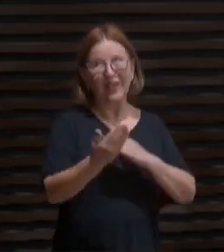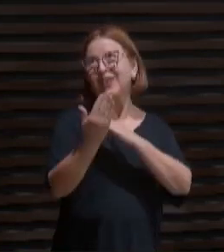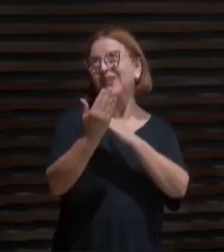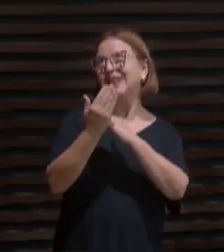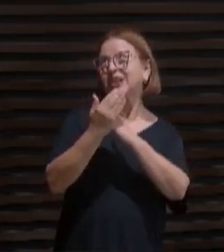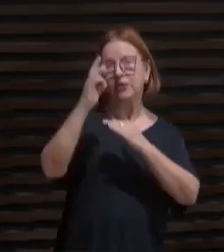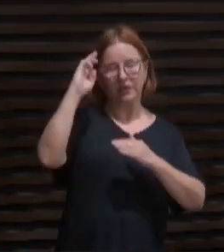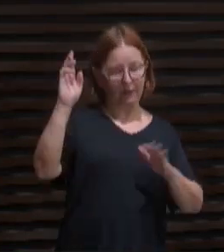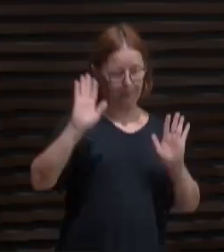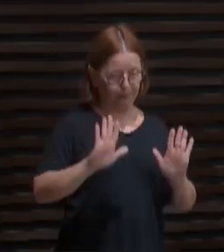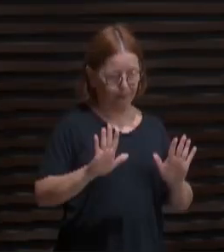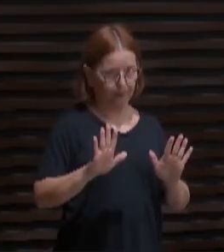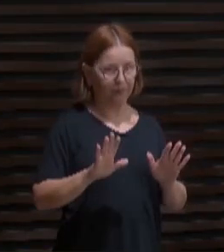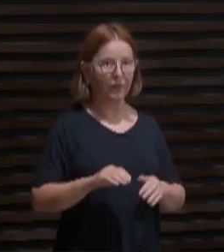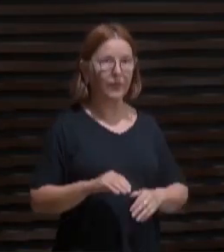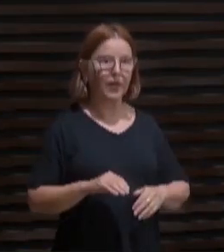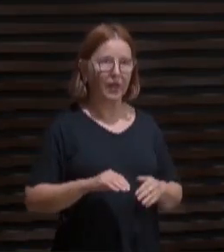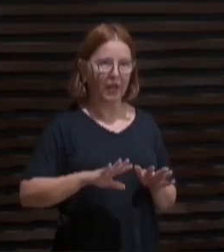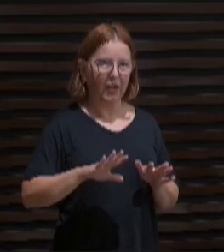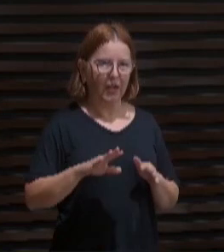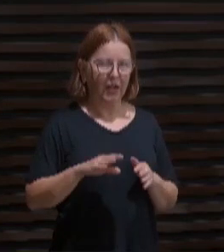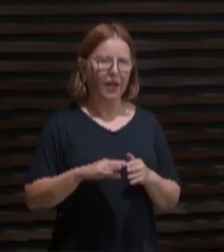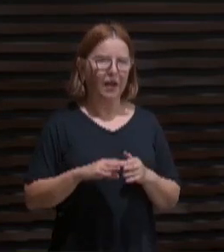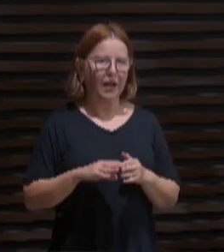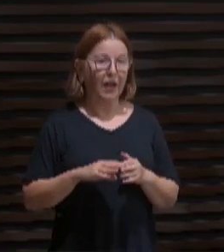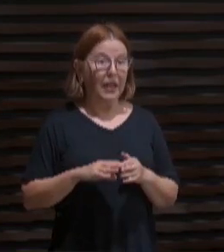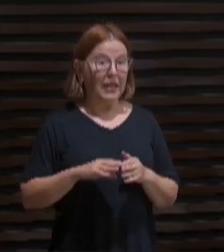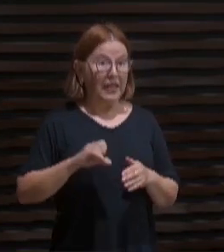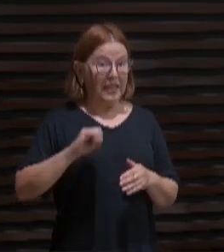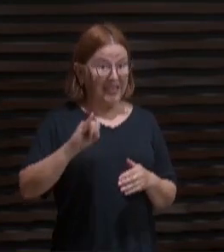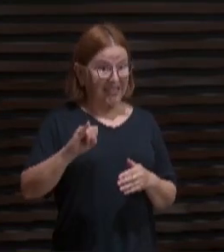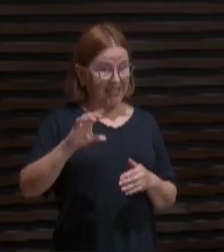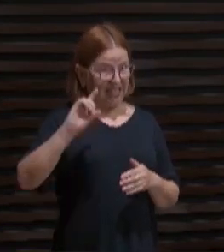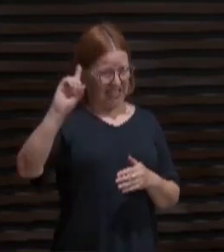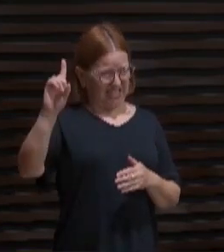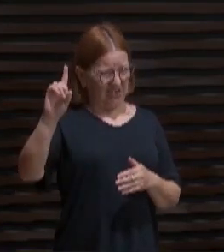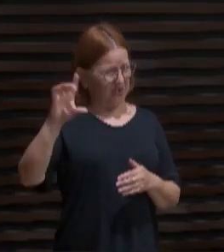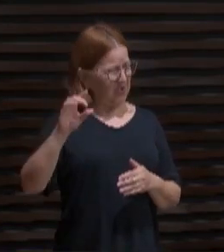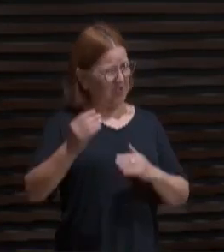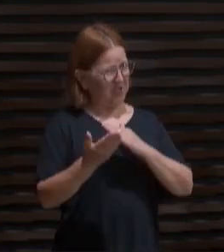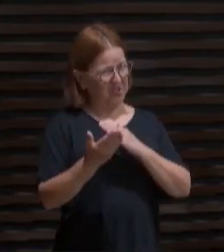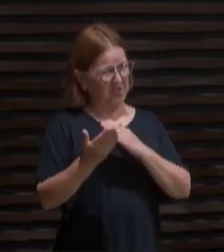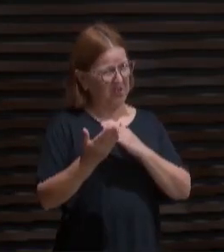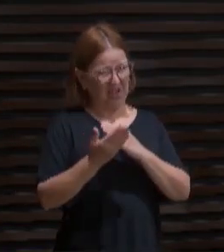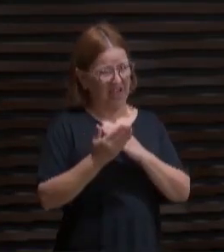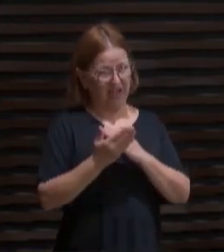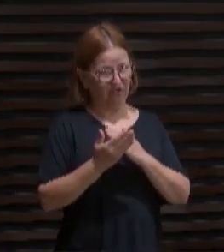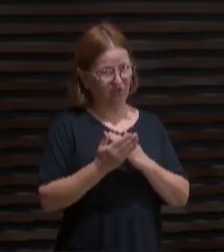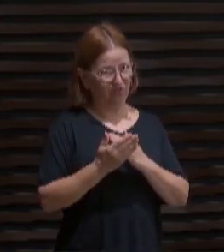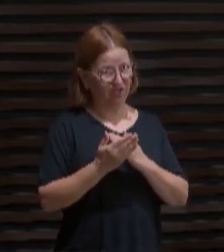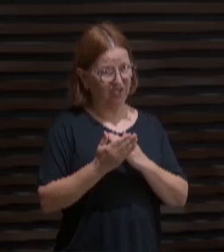quero dizer o seguinte, quando Deus é o coadjuvante, nós estamos na cultura da serpente, por melhor que ela